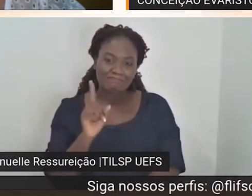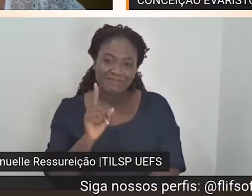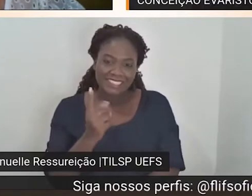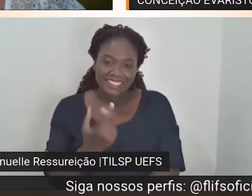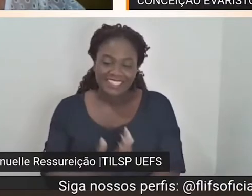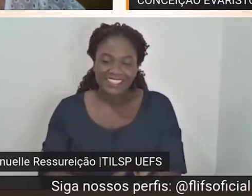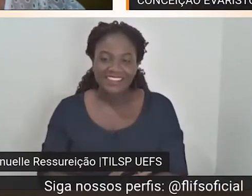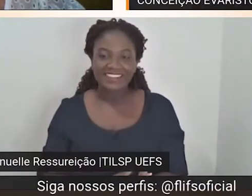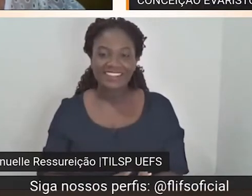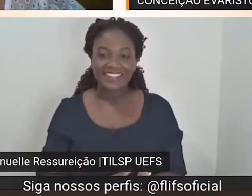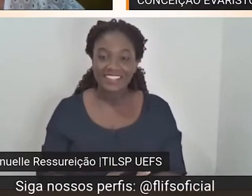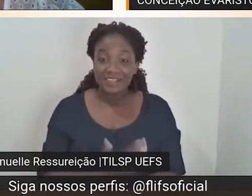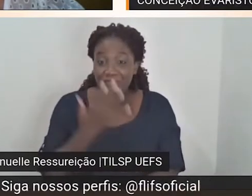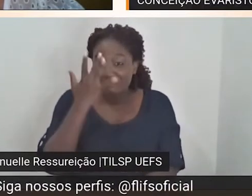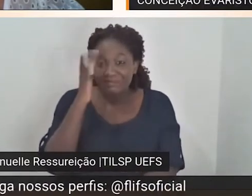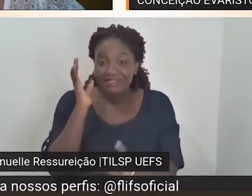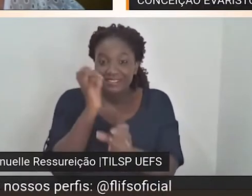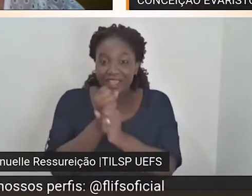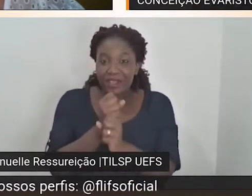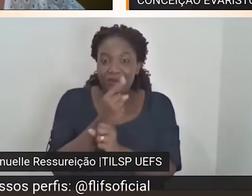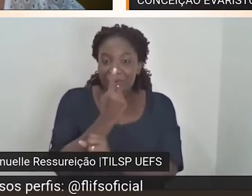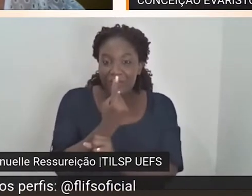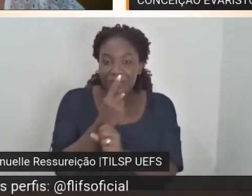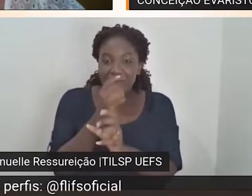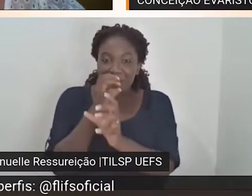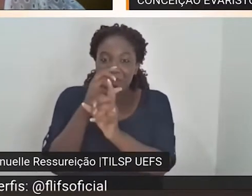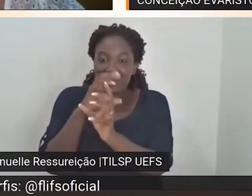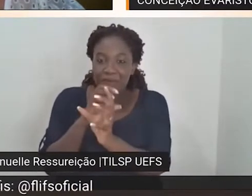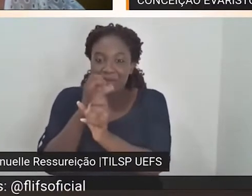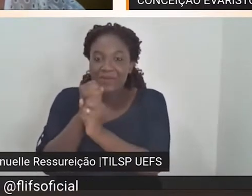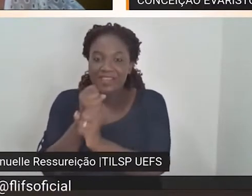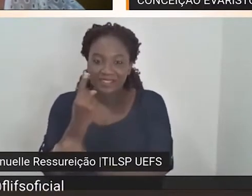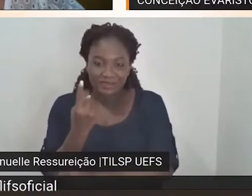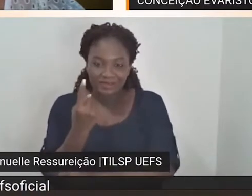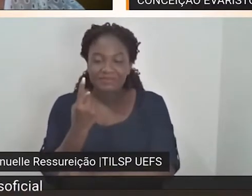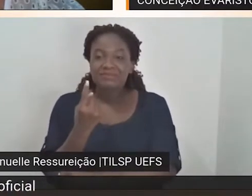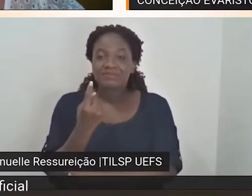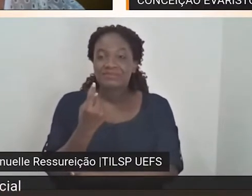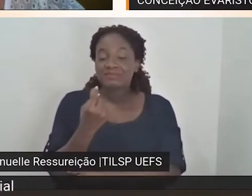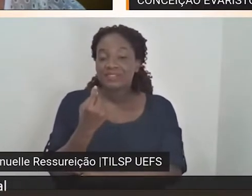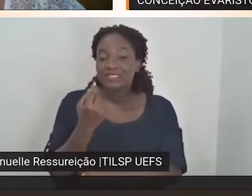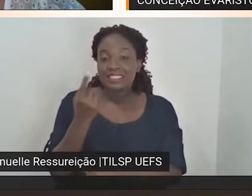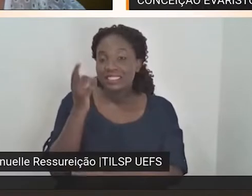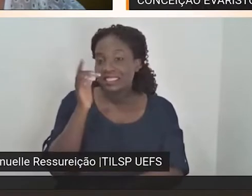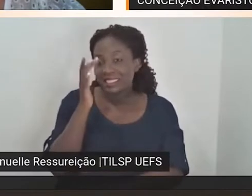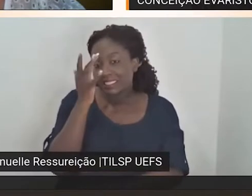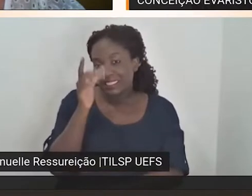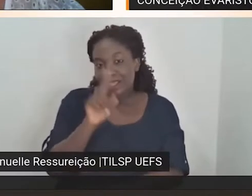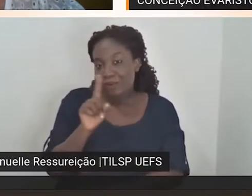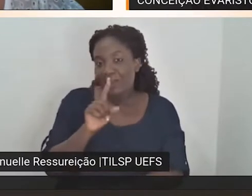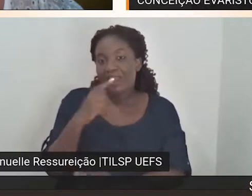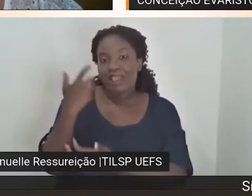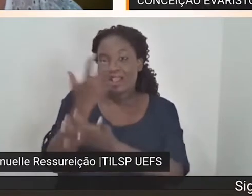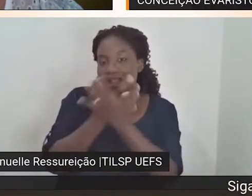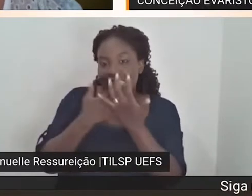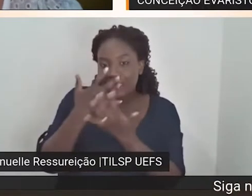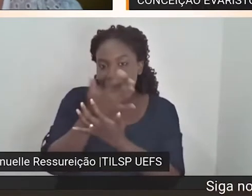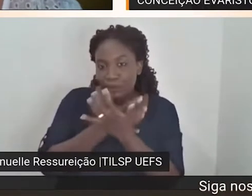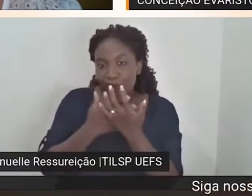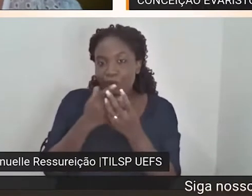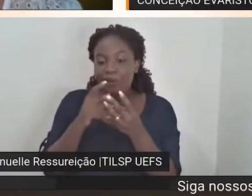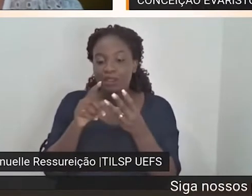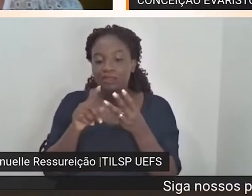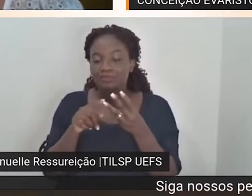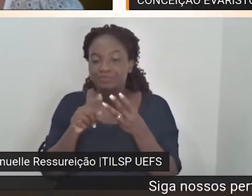quanto que é um mais um. Não foi para ser uma cantora, não foi para ser